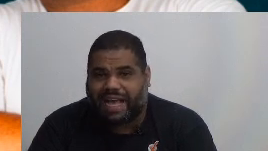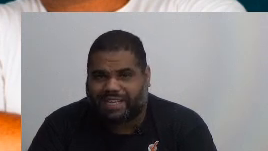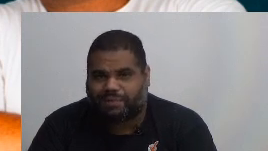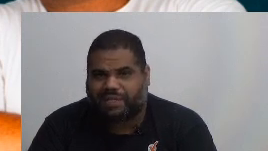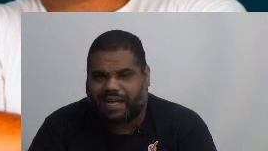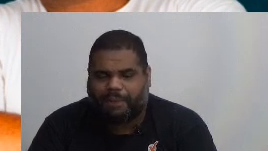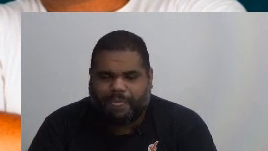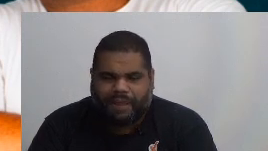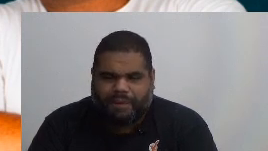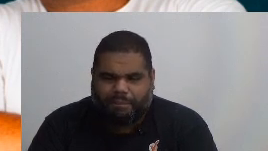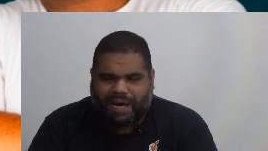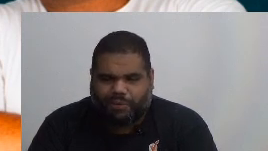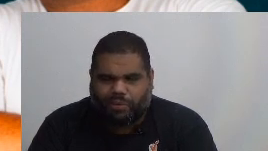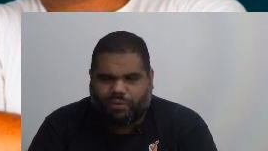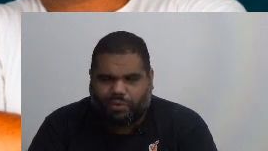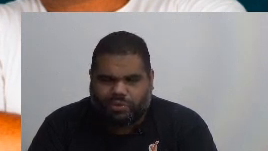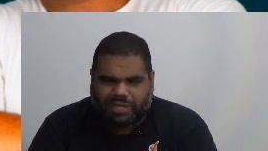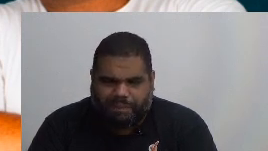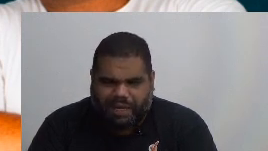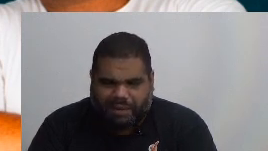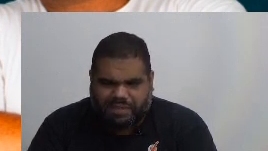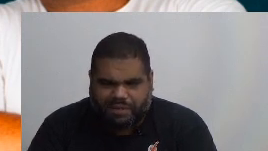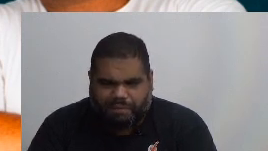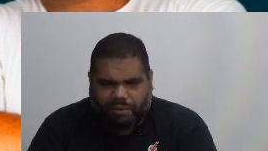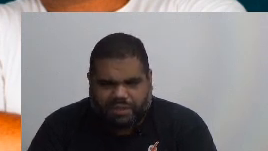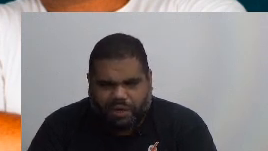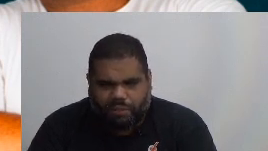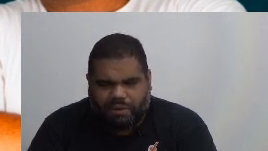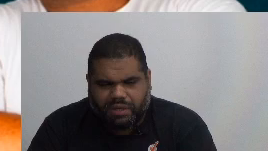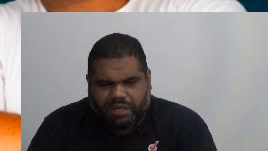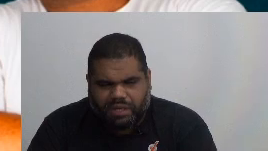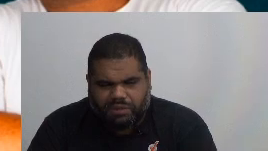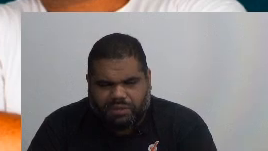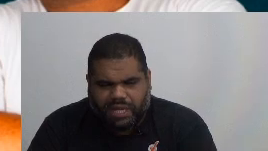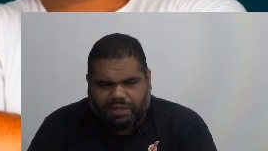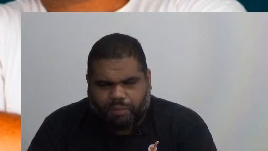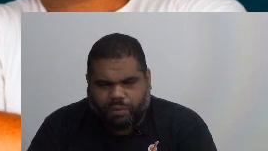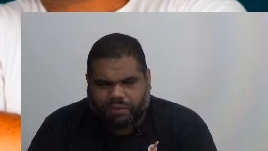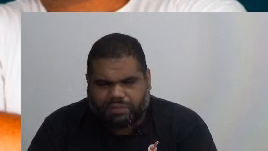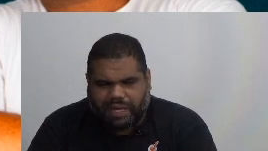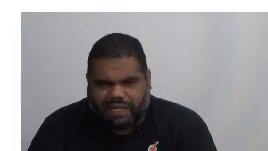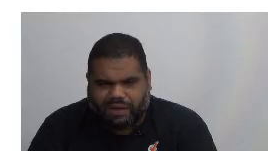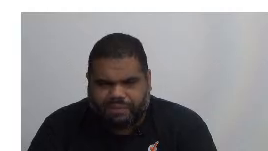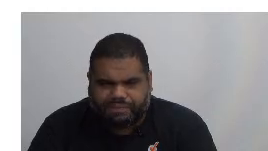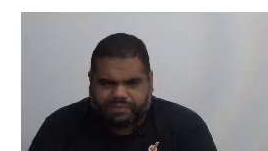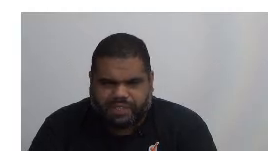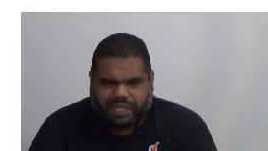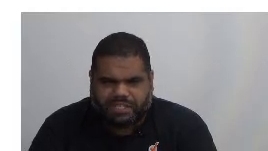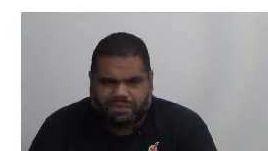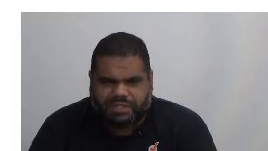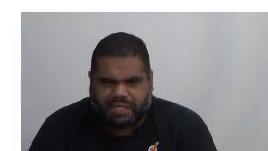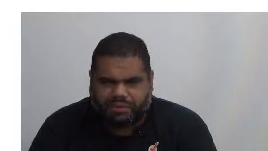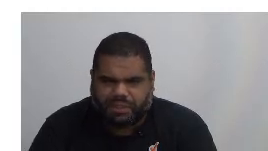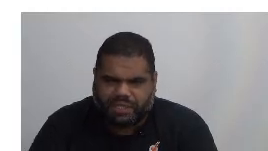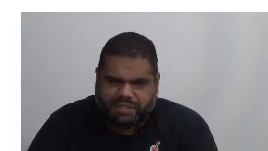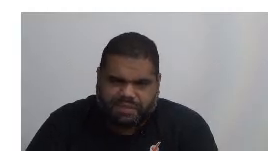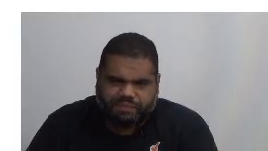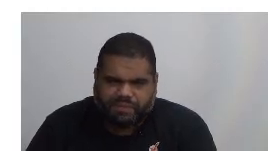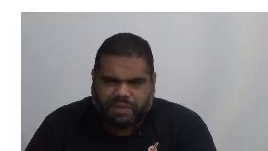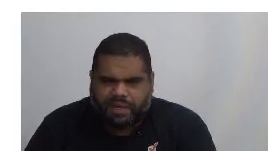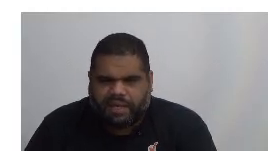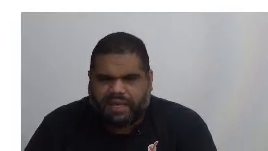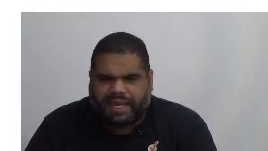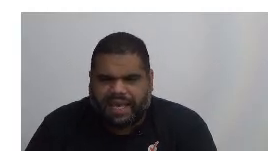da Vunesp, né? Para o concurso da PM São Paulo. Então, indo direto ao ponto. Tá aí, ó. Questãozinha do